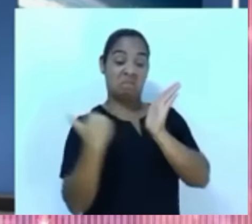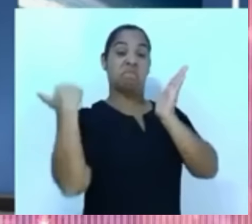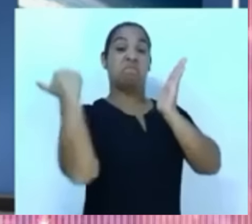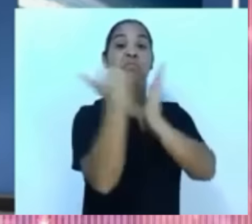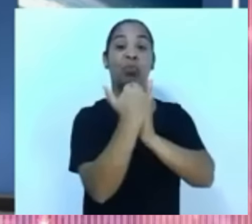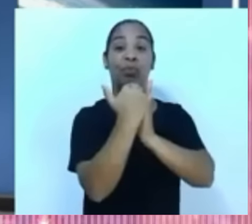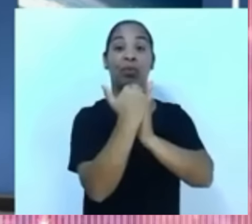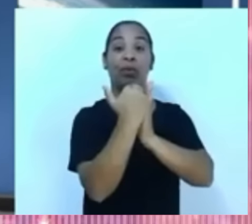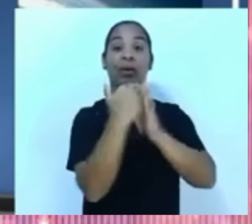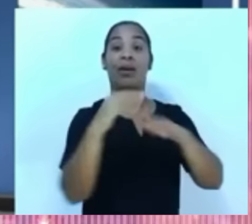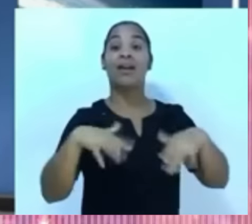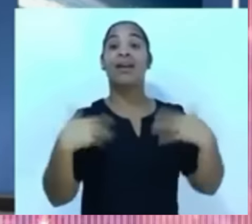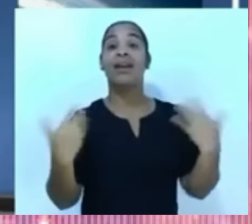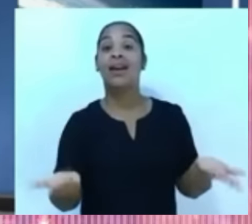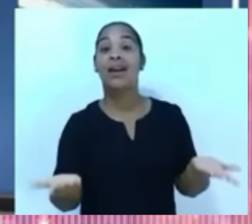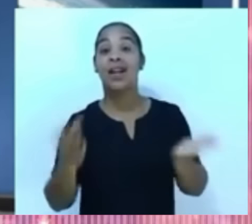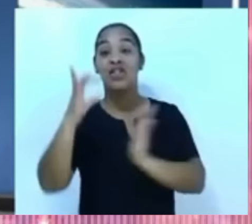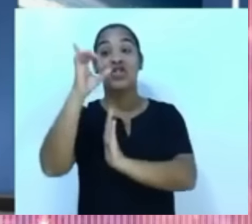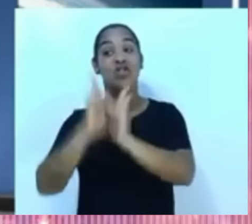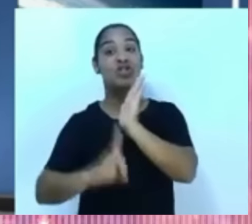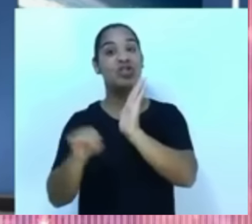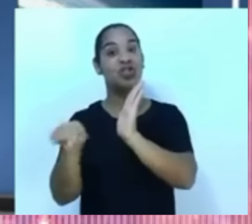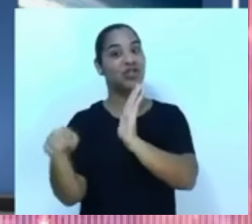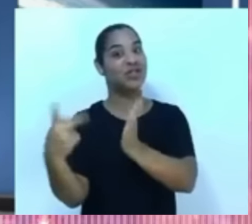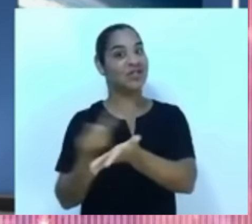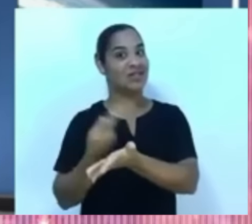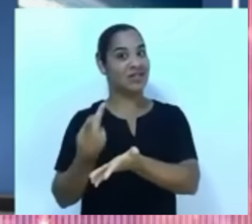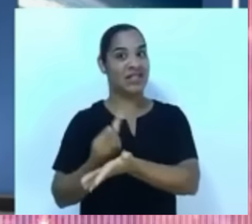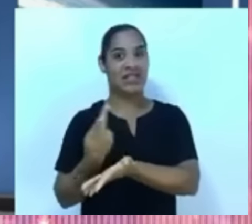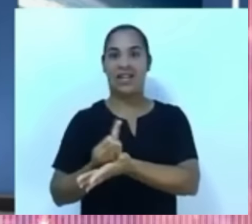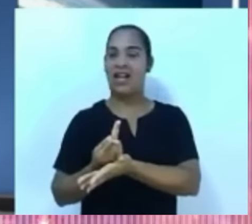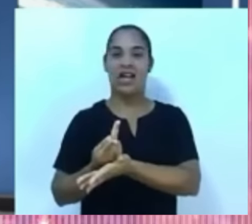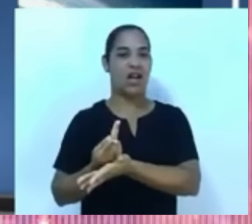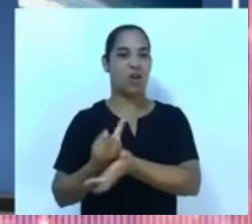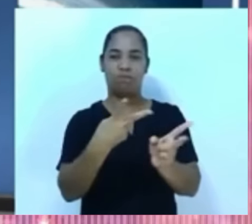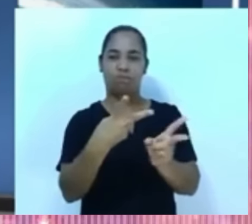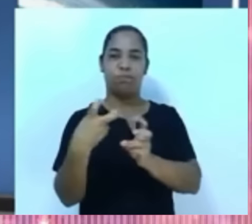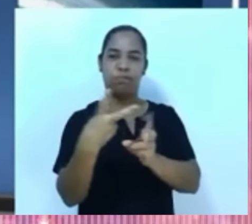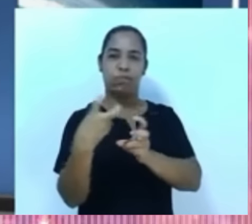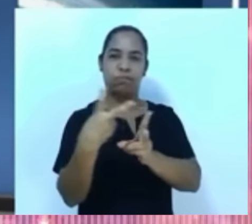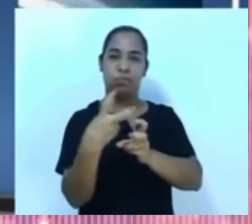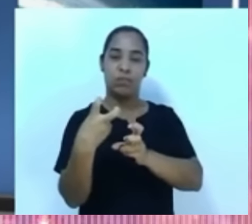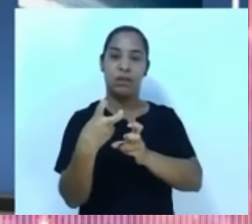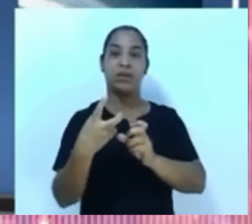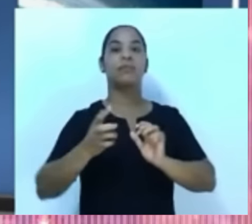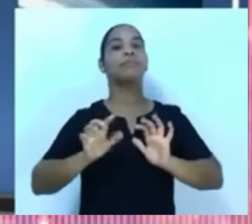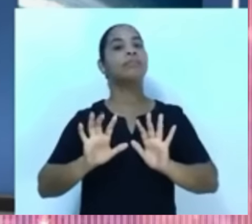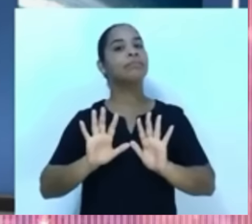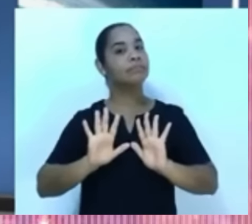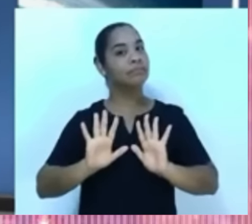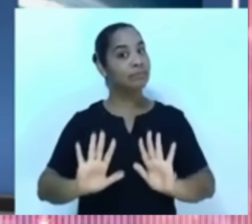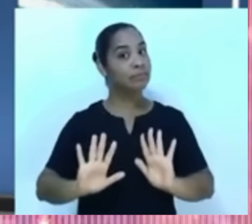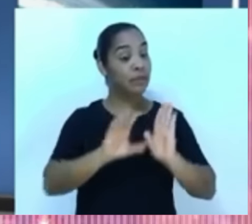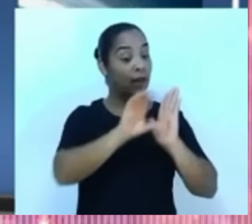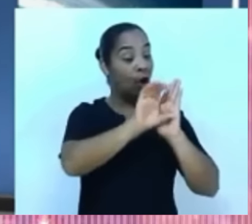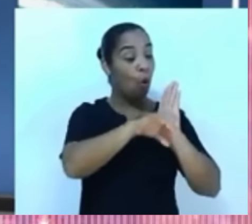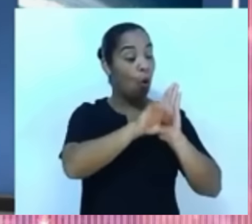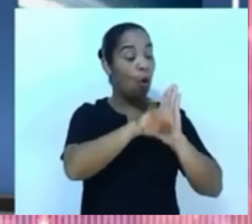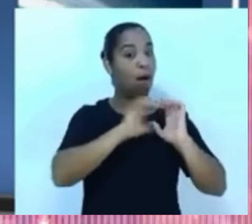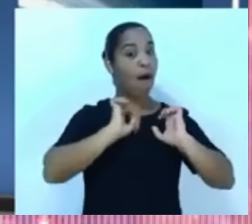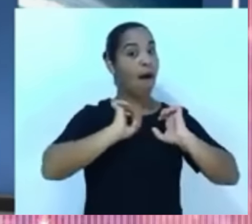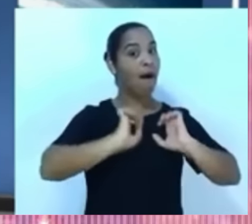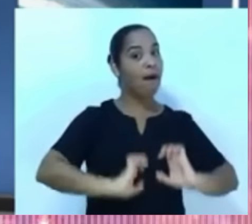a que ele não tem oportunidade de beneficiar-se no entanto o conceito ético de